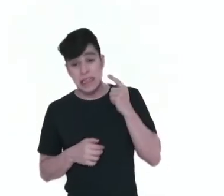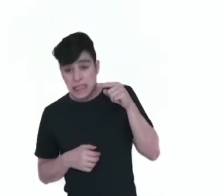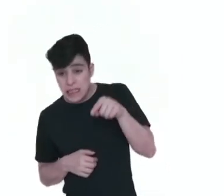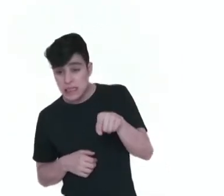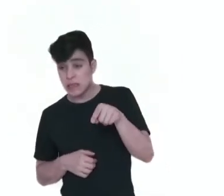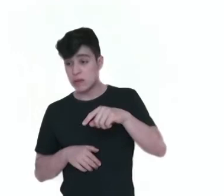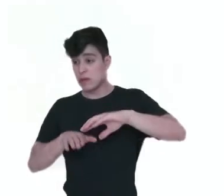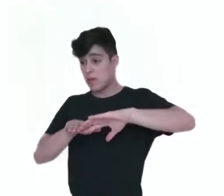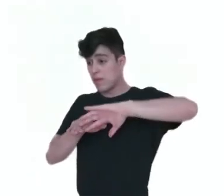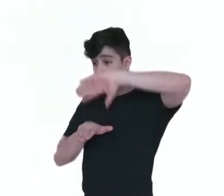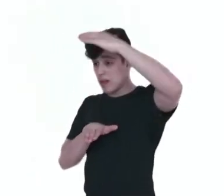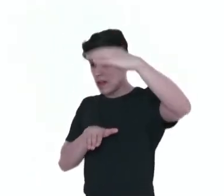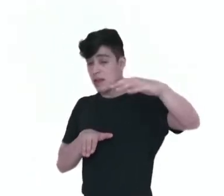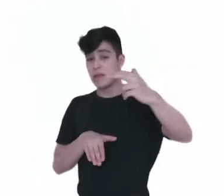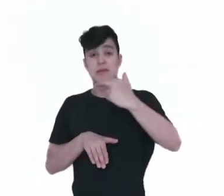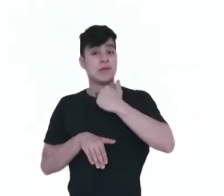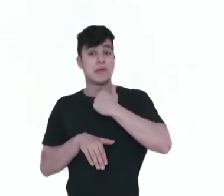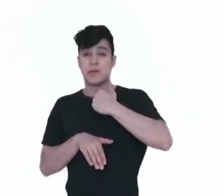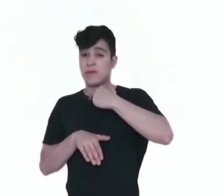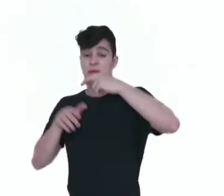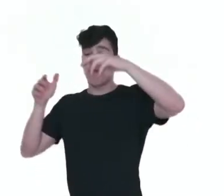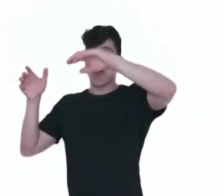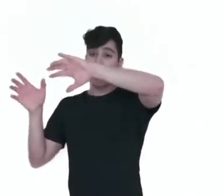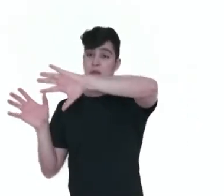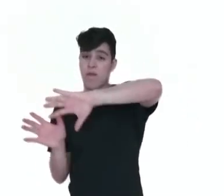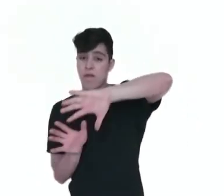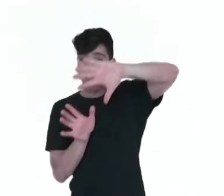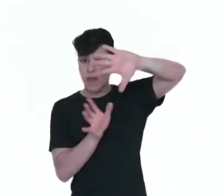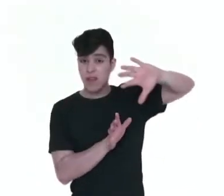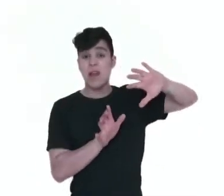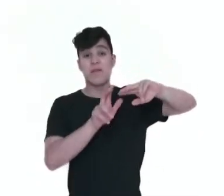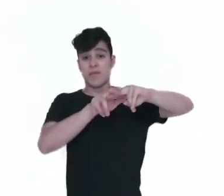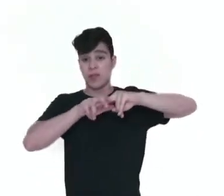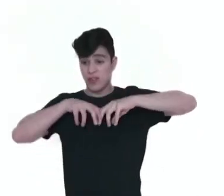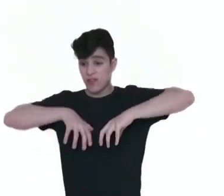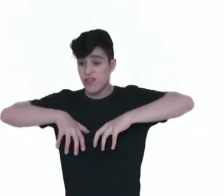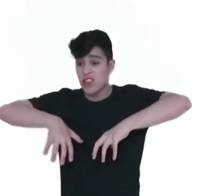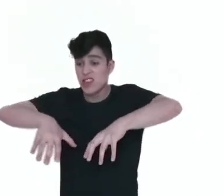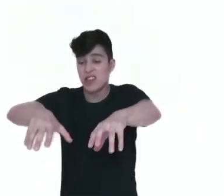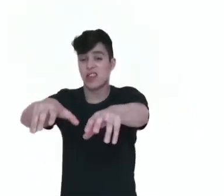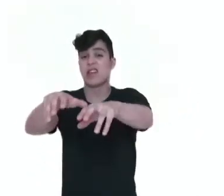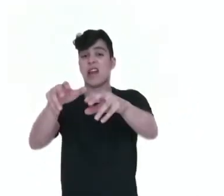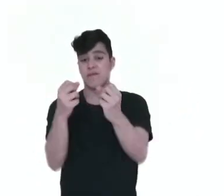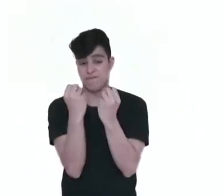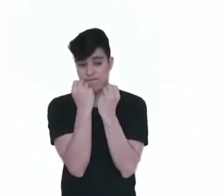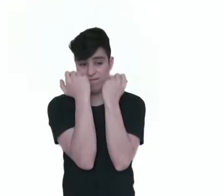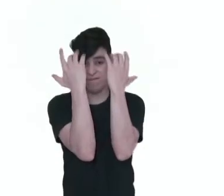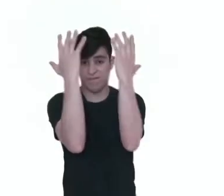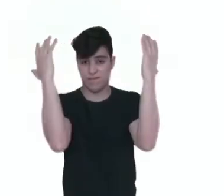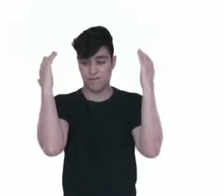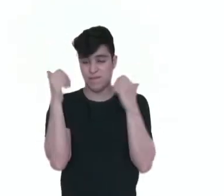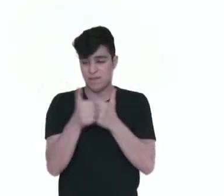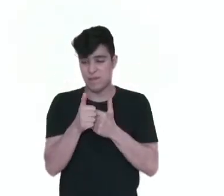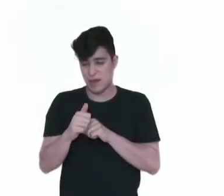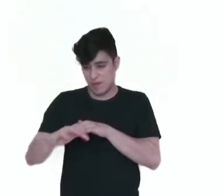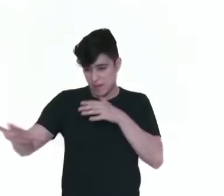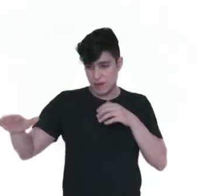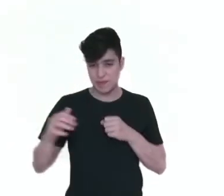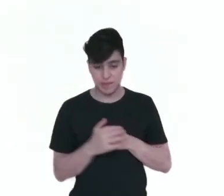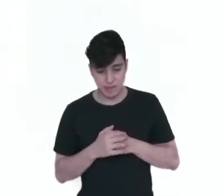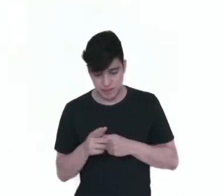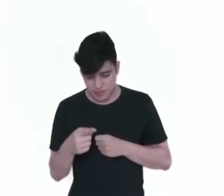que contribuiu para o desenvolvimento da Floresta Atlântica nessa região litorânea do Brasil, certo? Floresta de